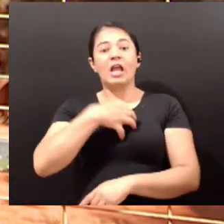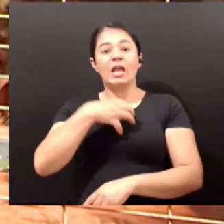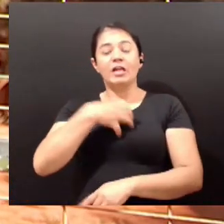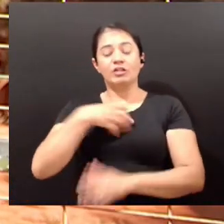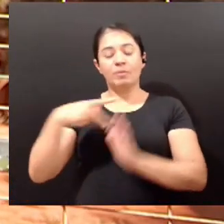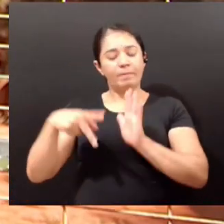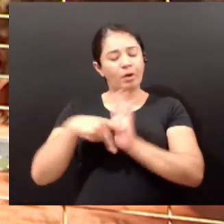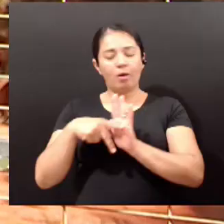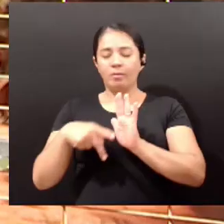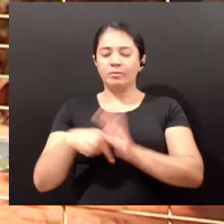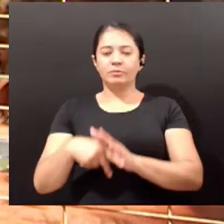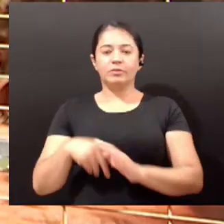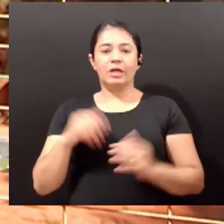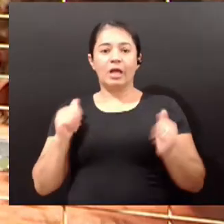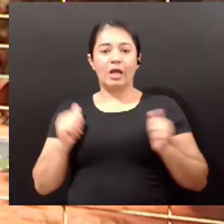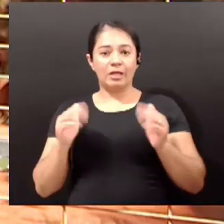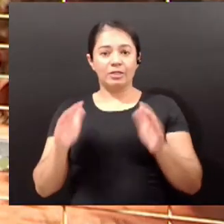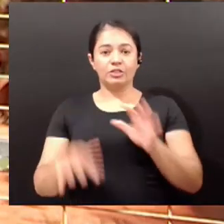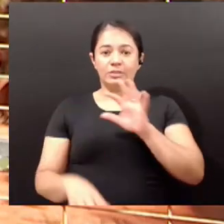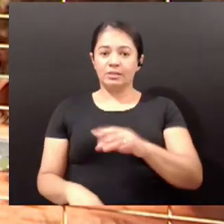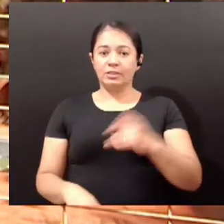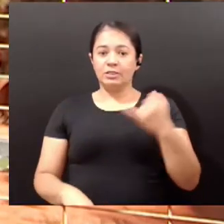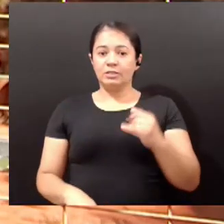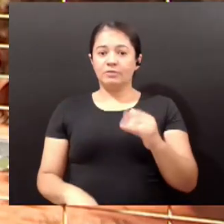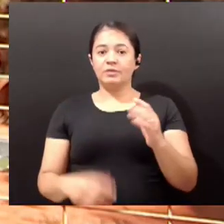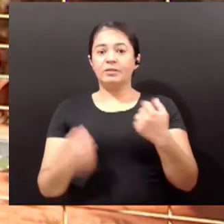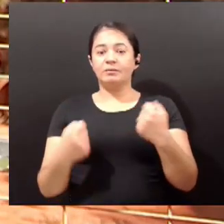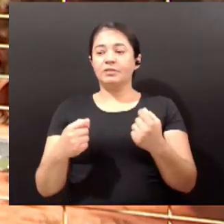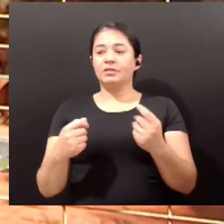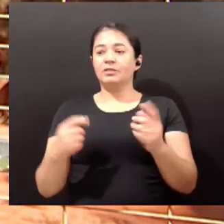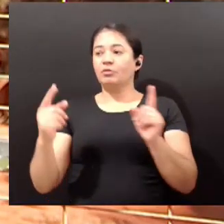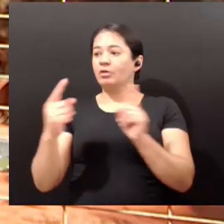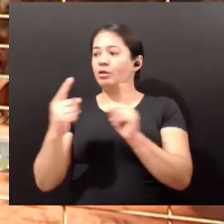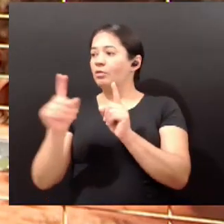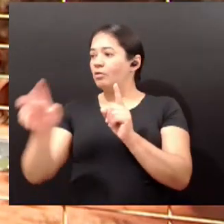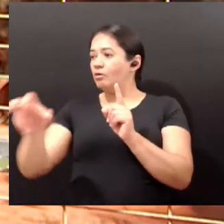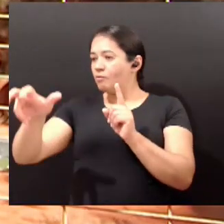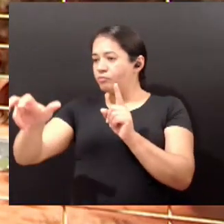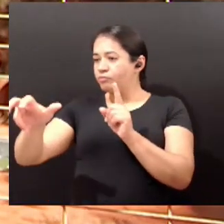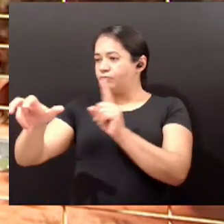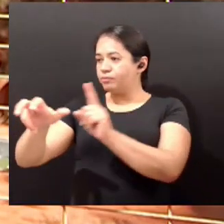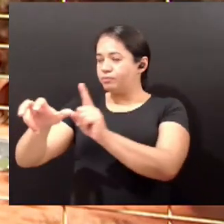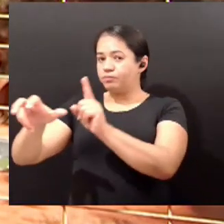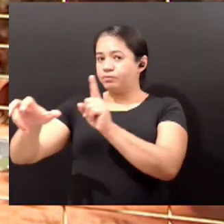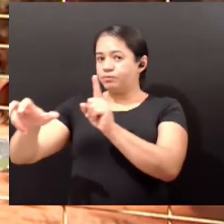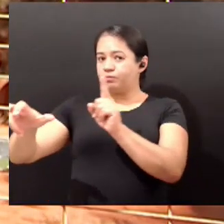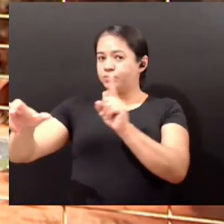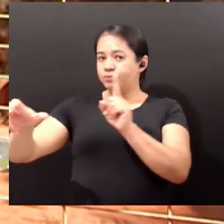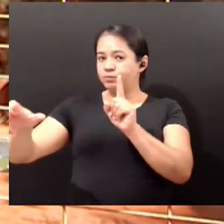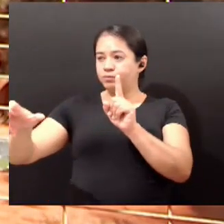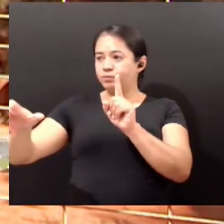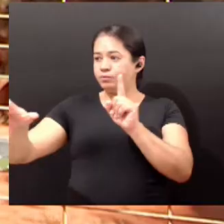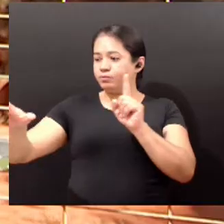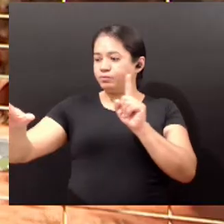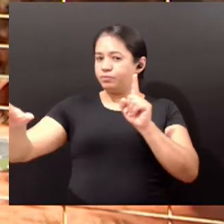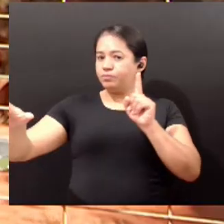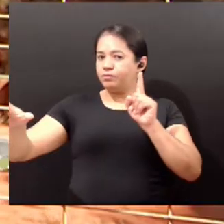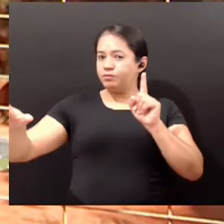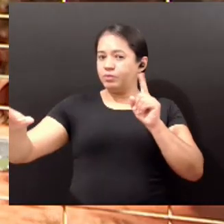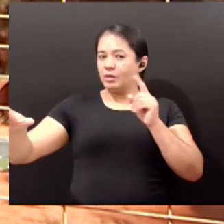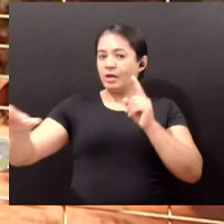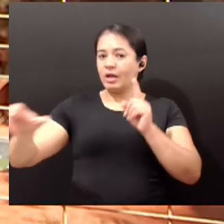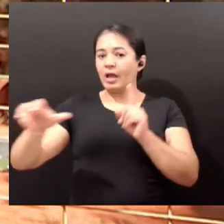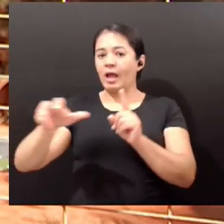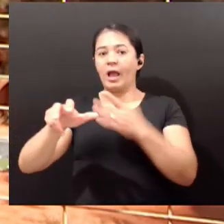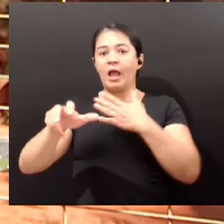forma. Então, você saindo de frente, até perder de vista, calmo, sem fazer muito barulho, alguma coisa assim.